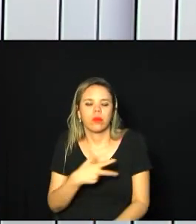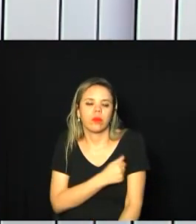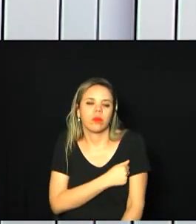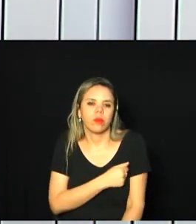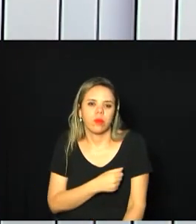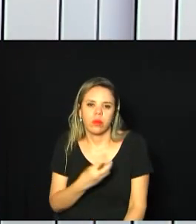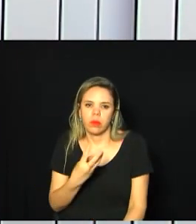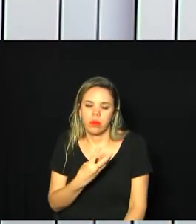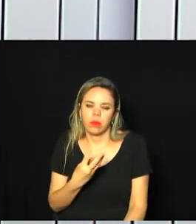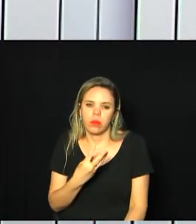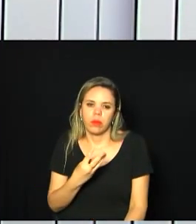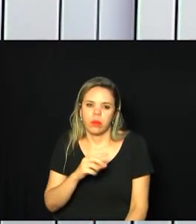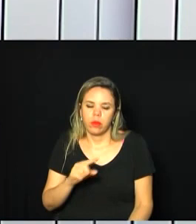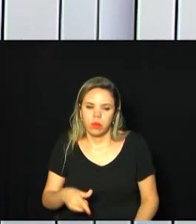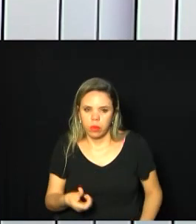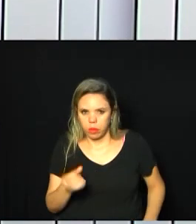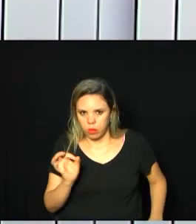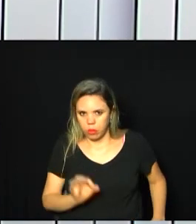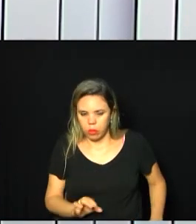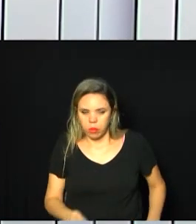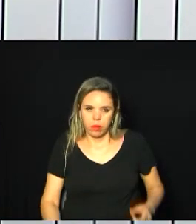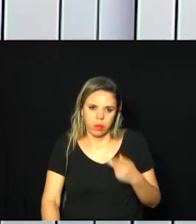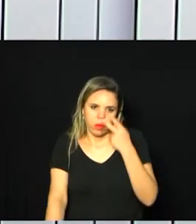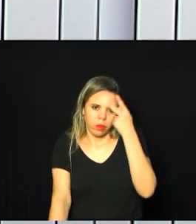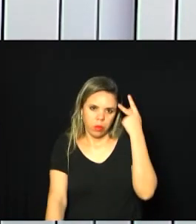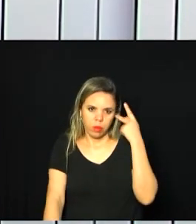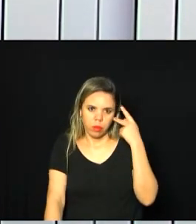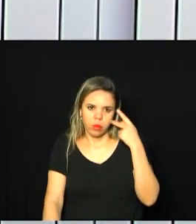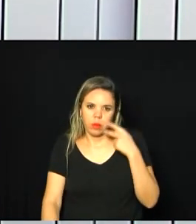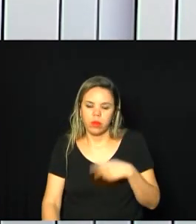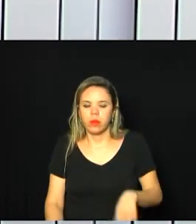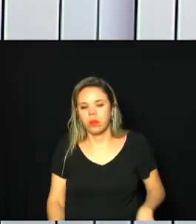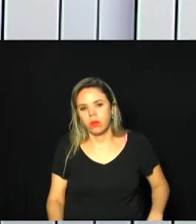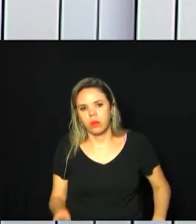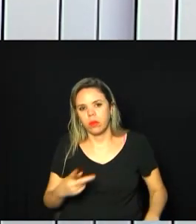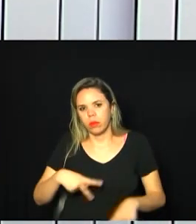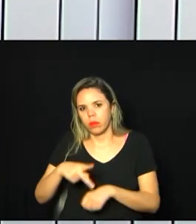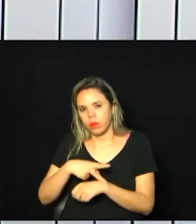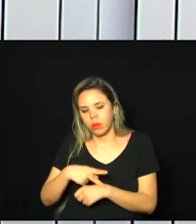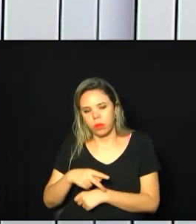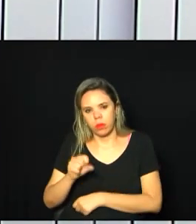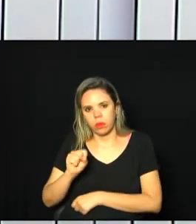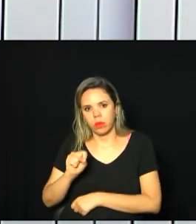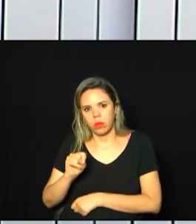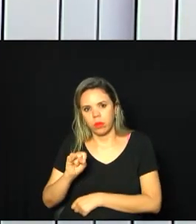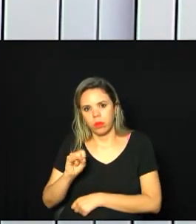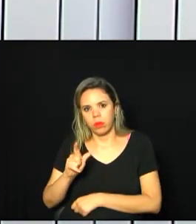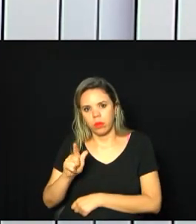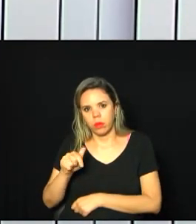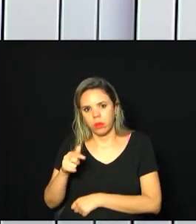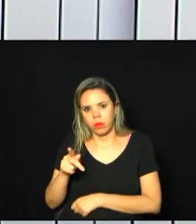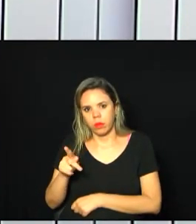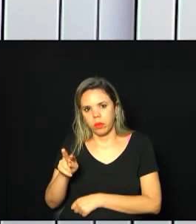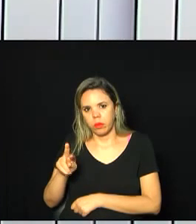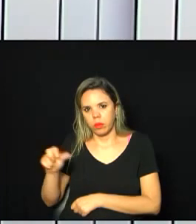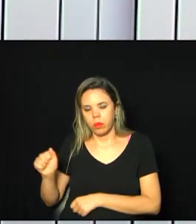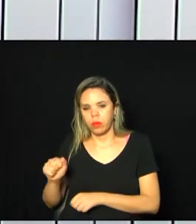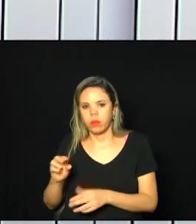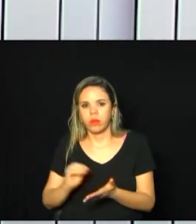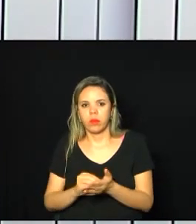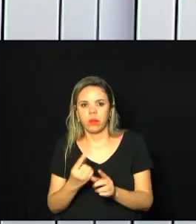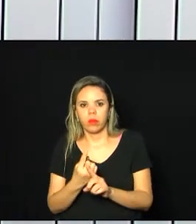apenas 33,6% da população. E Singapura, o problema é falta de distanciamento da